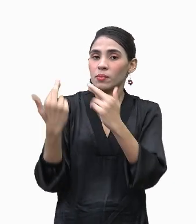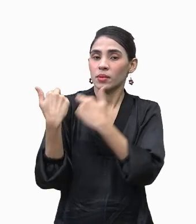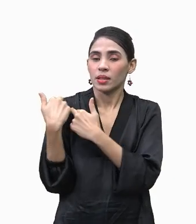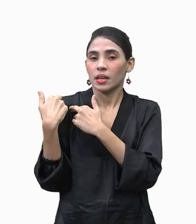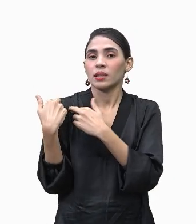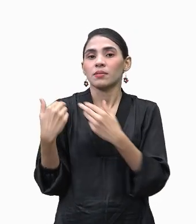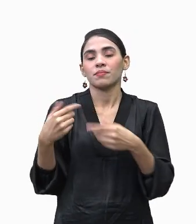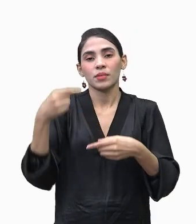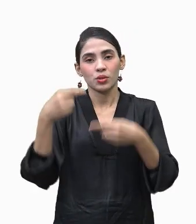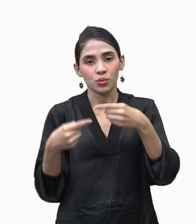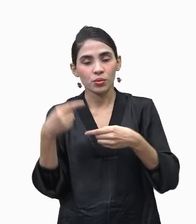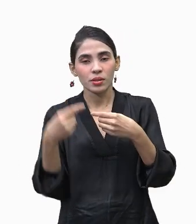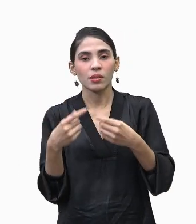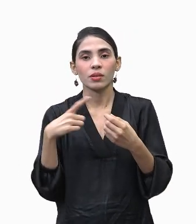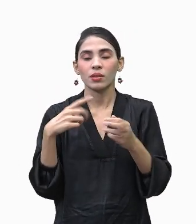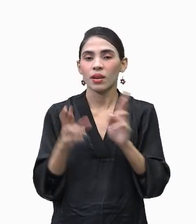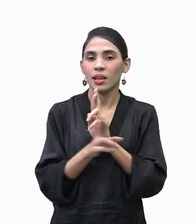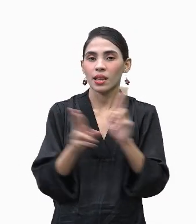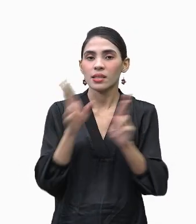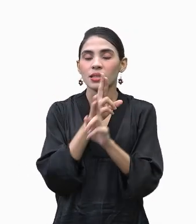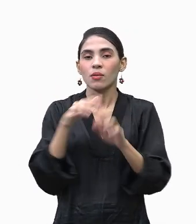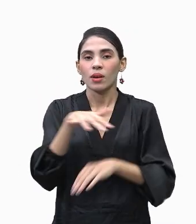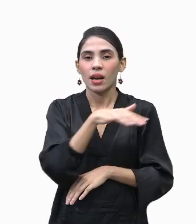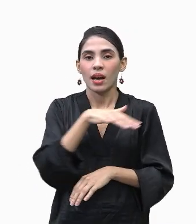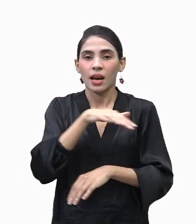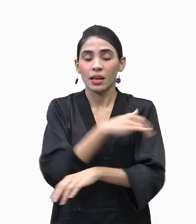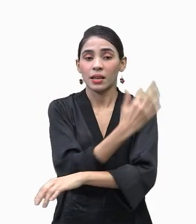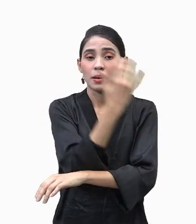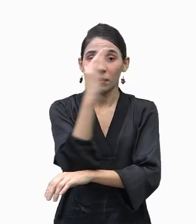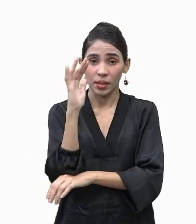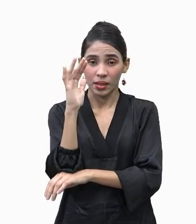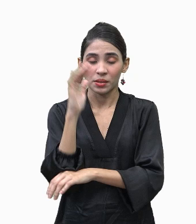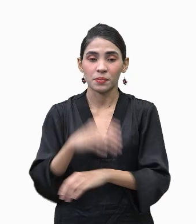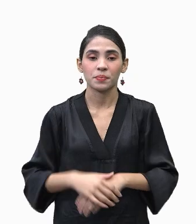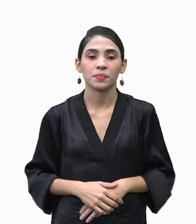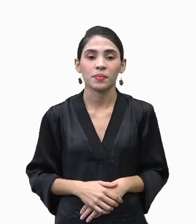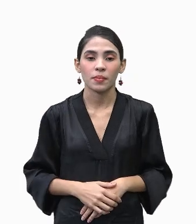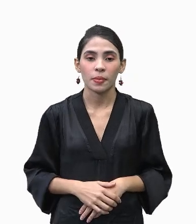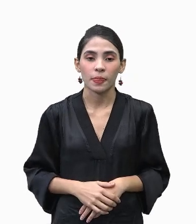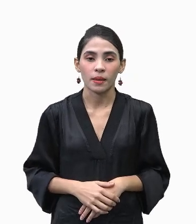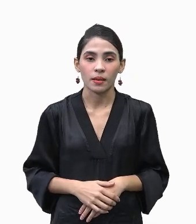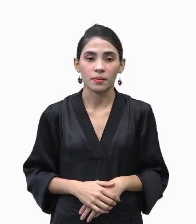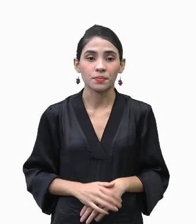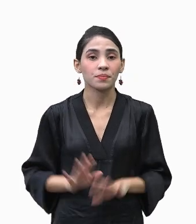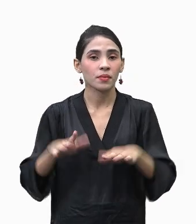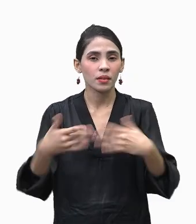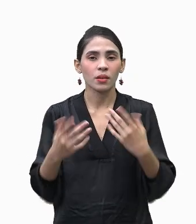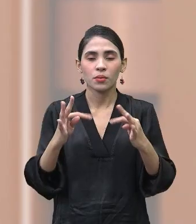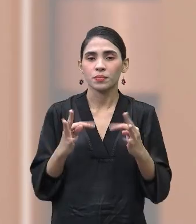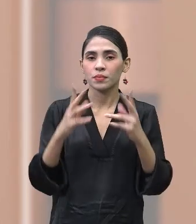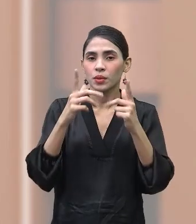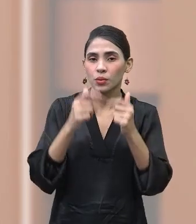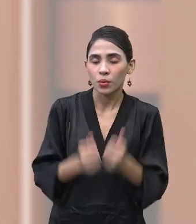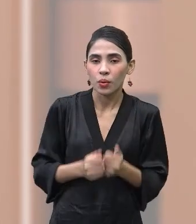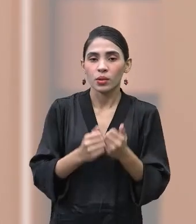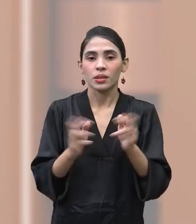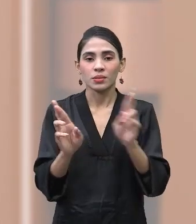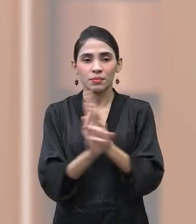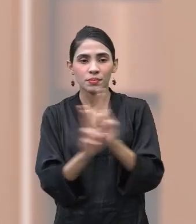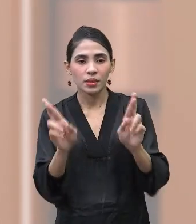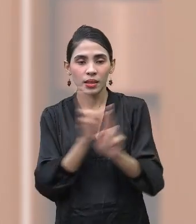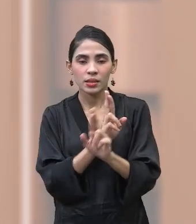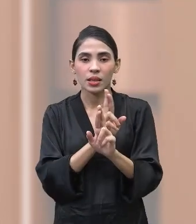das questões relacionadas ao meio ambiente. Então, todas essas questões, né,